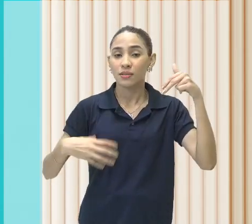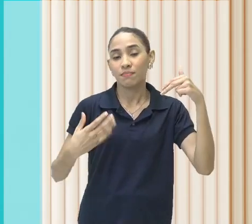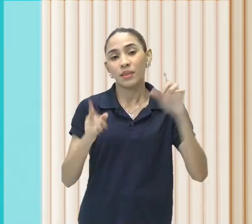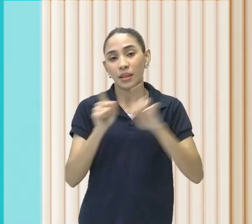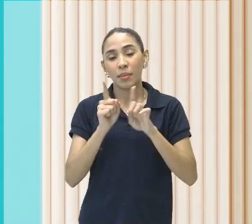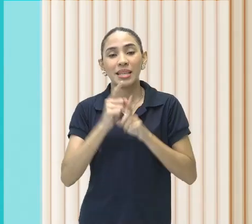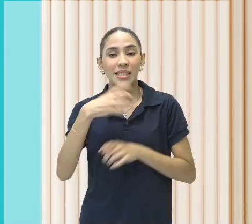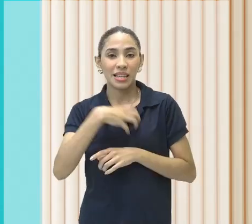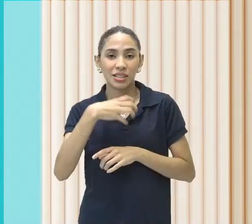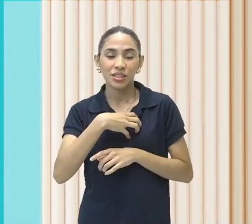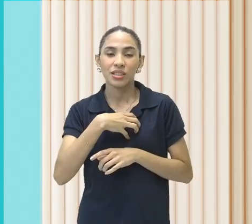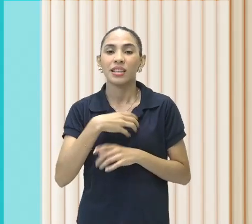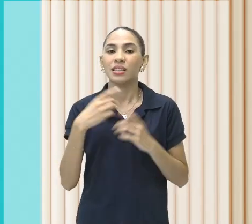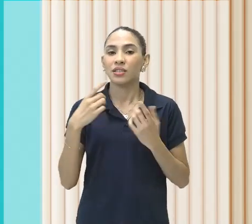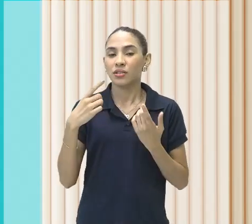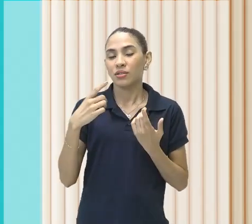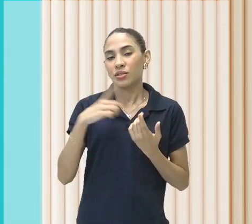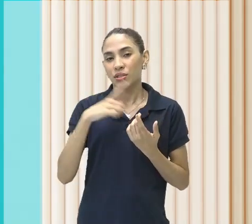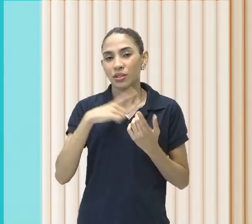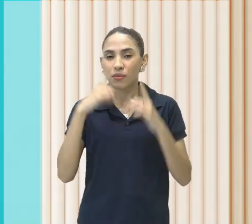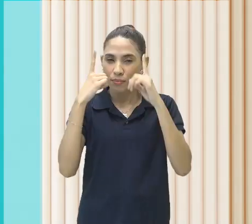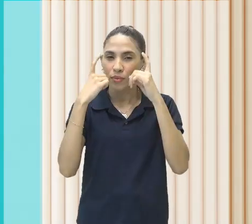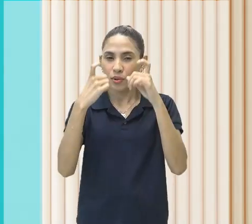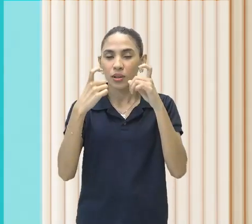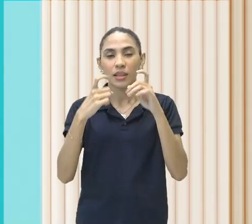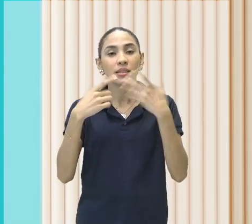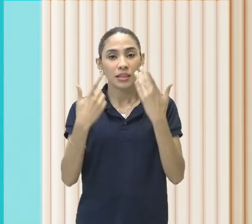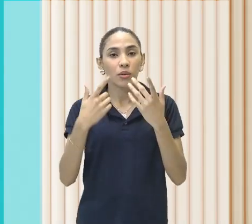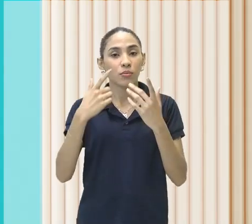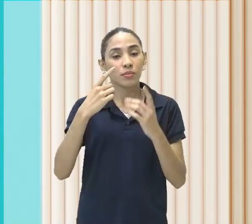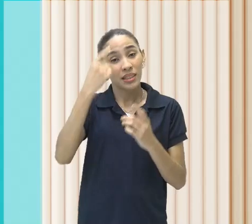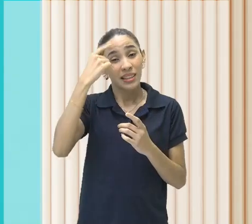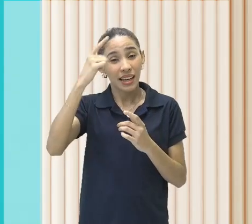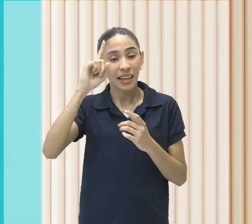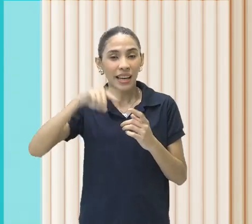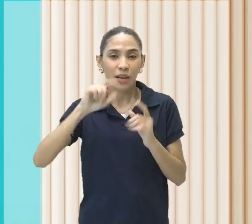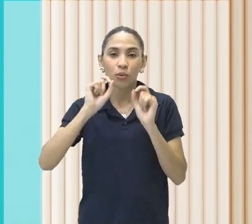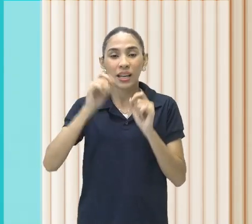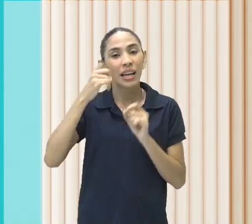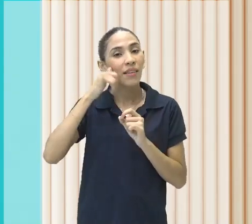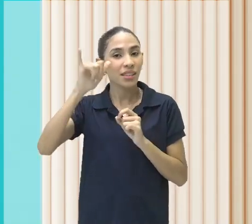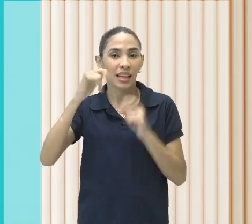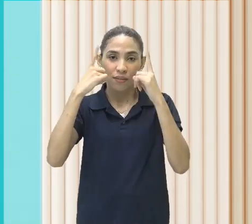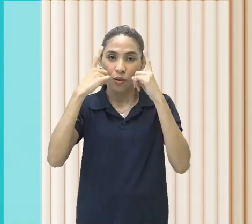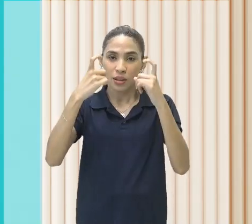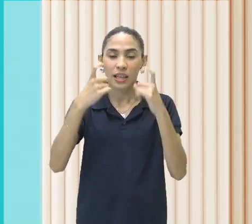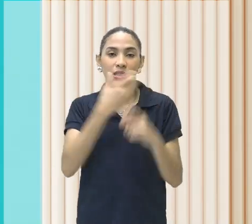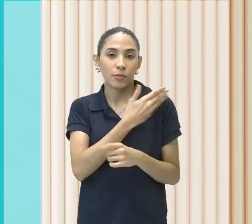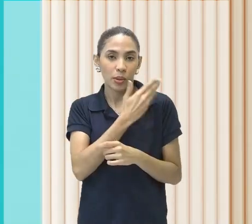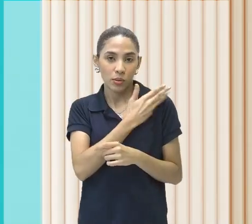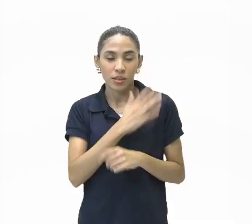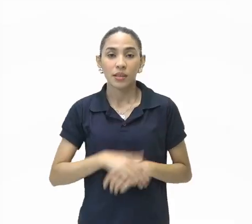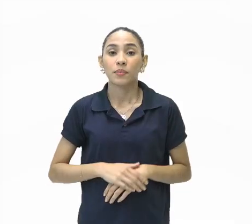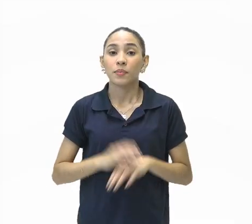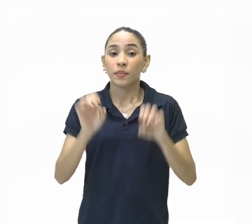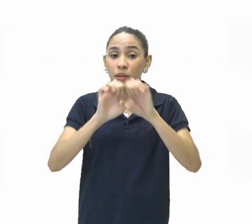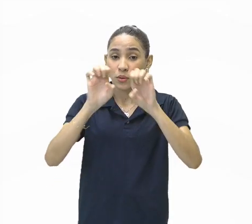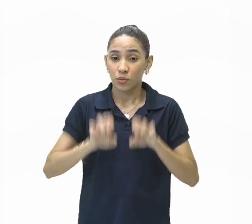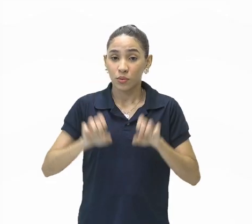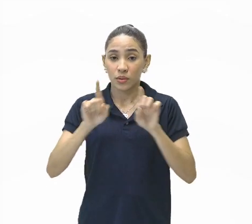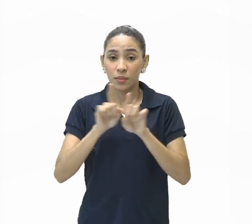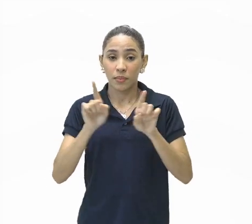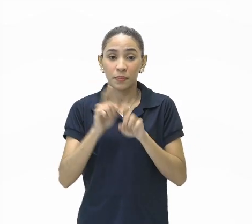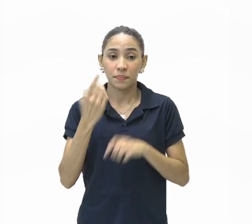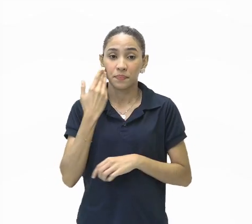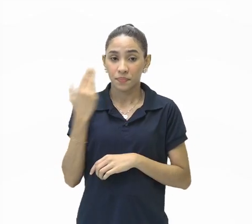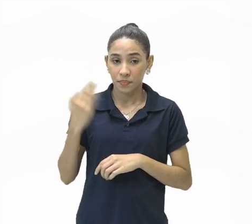vimos que tem esse conflito aí, a intenção do compositor foi justamente essa. Nós temos também características estruturais e estilísticas,